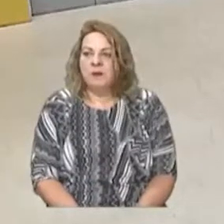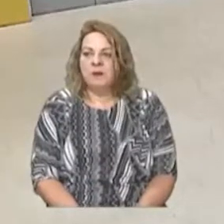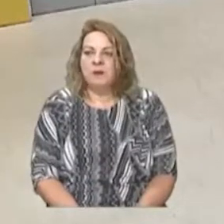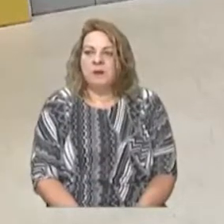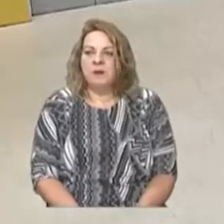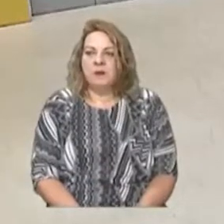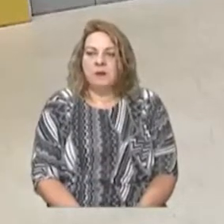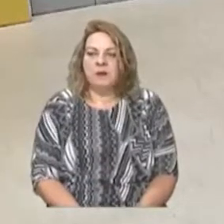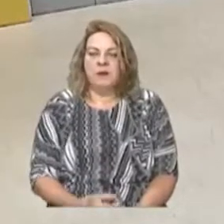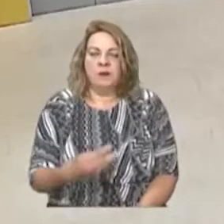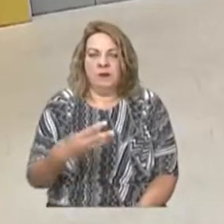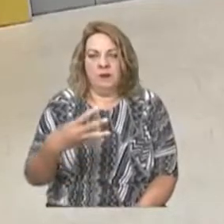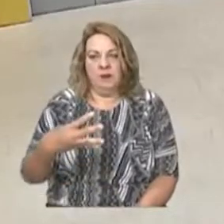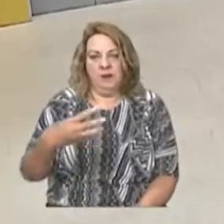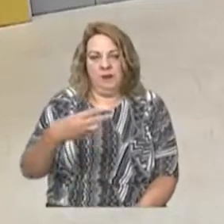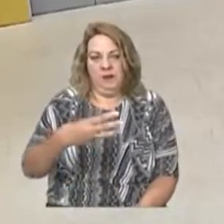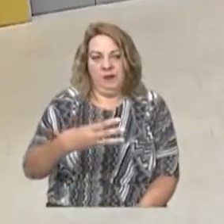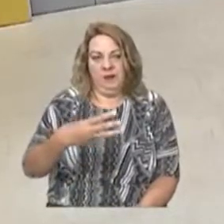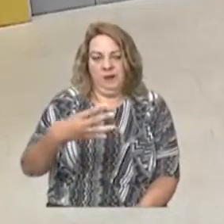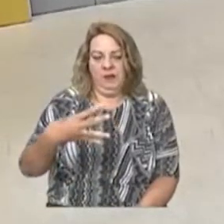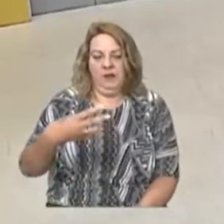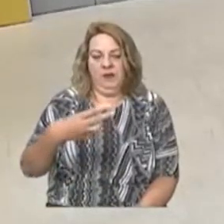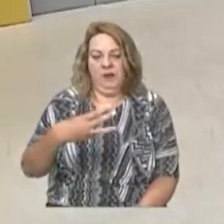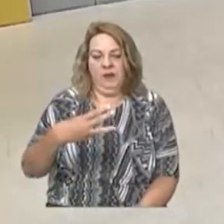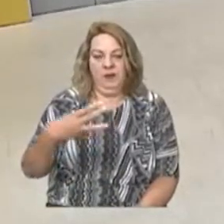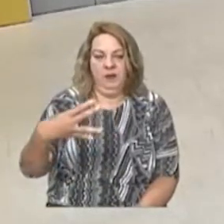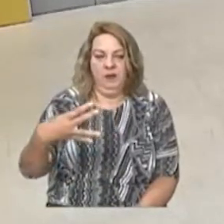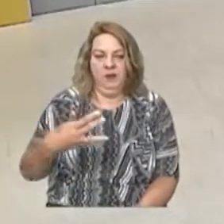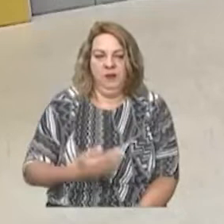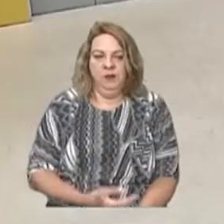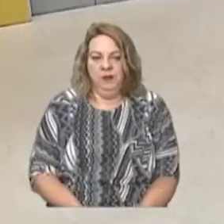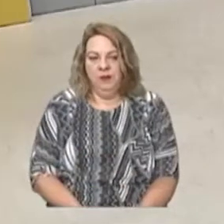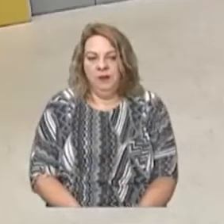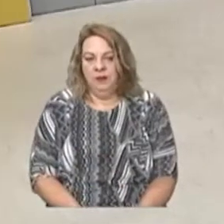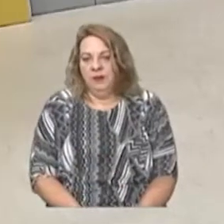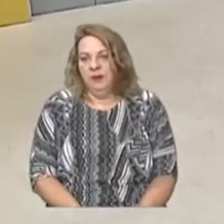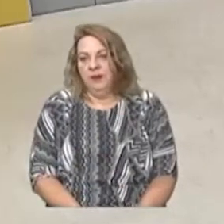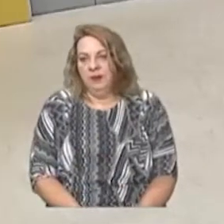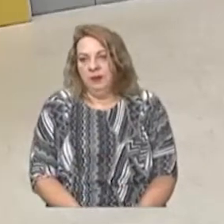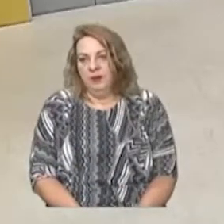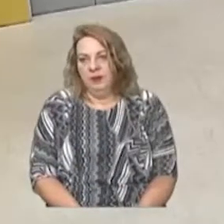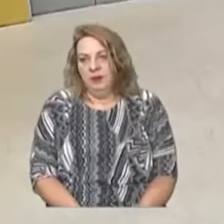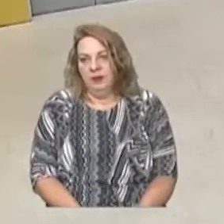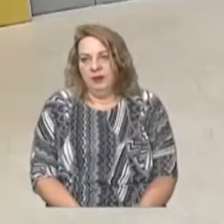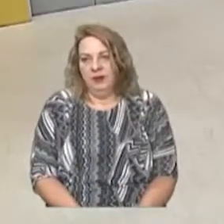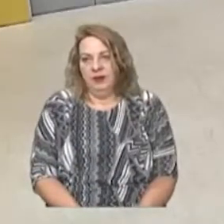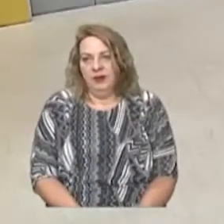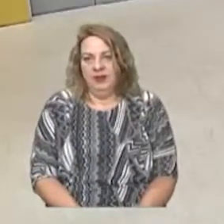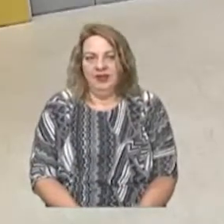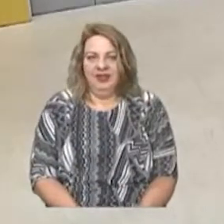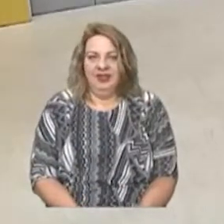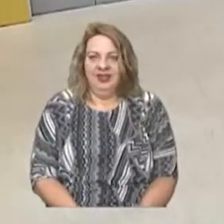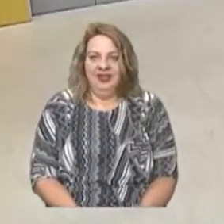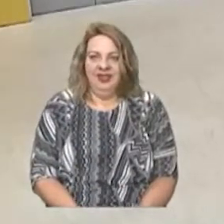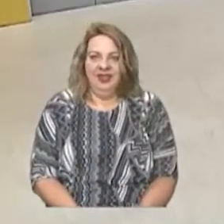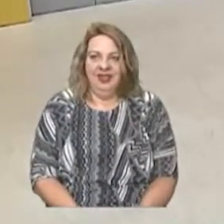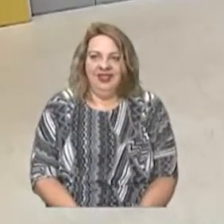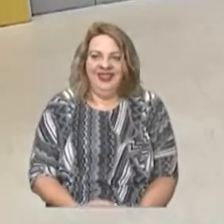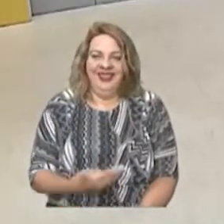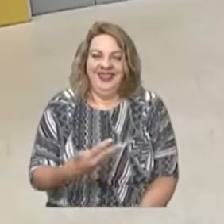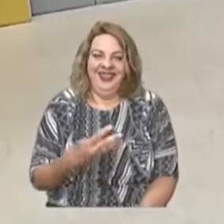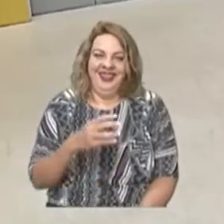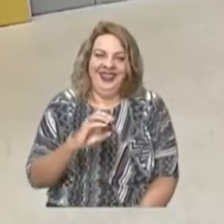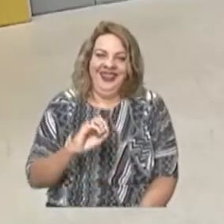número 50, número 34, 34, marque aí o 34 e o